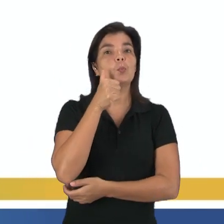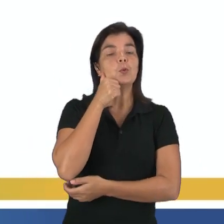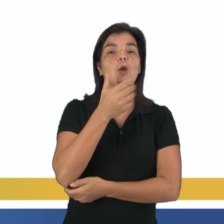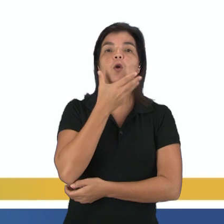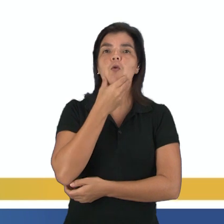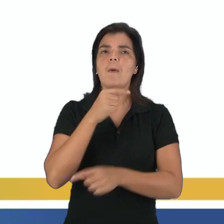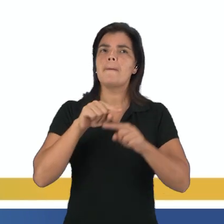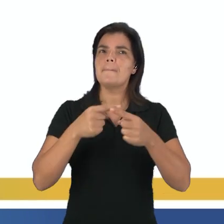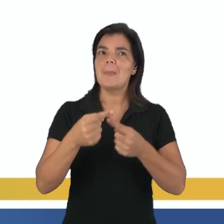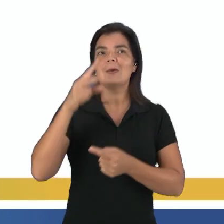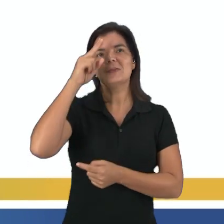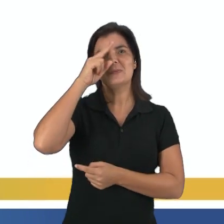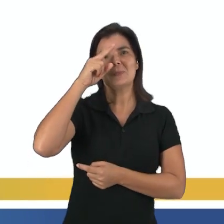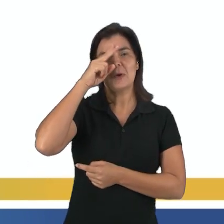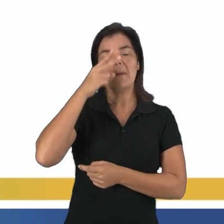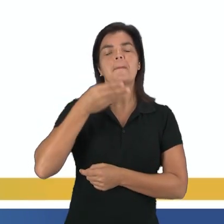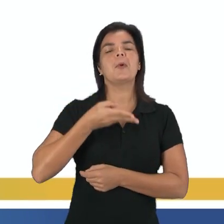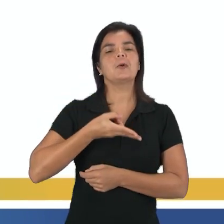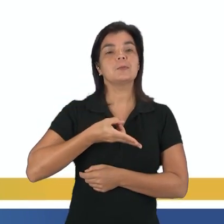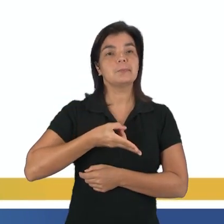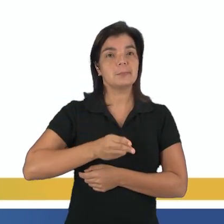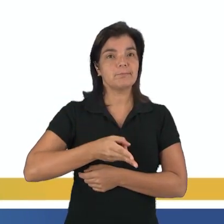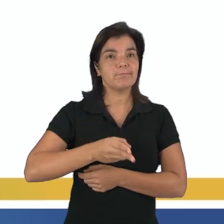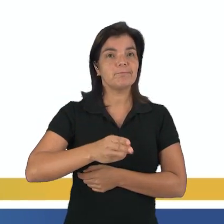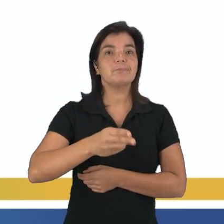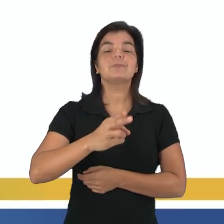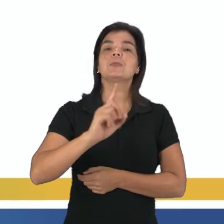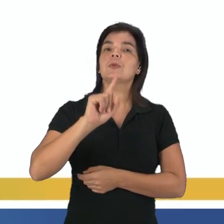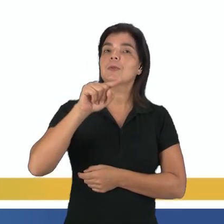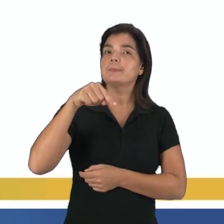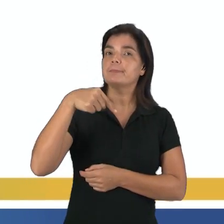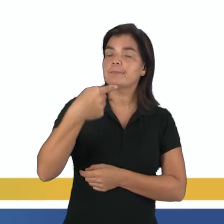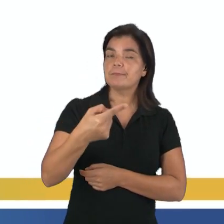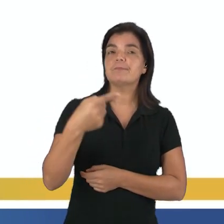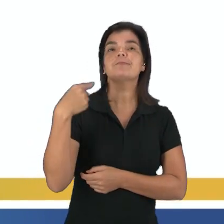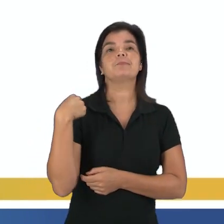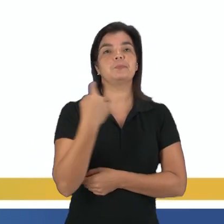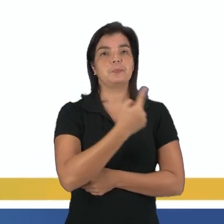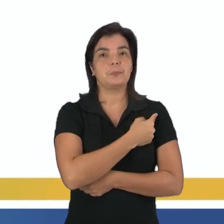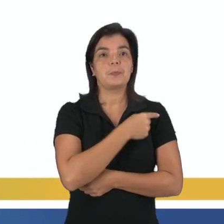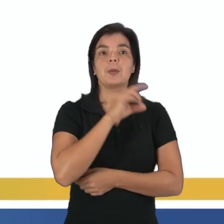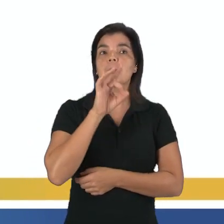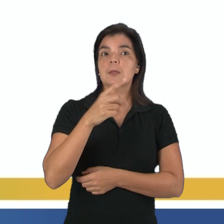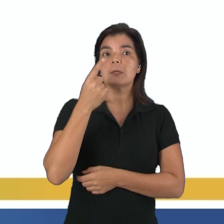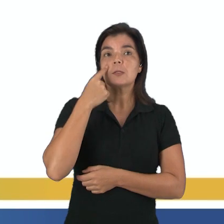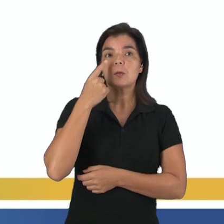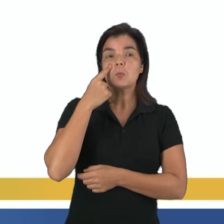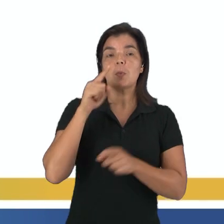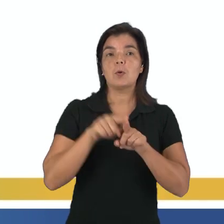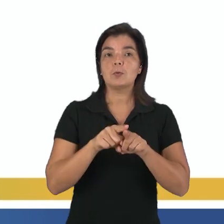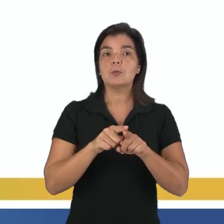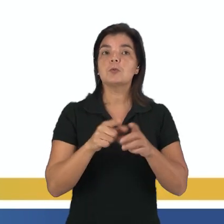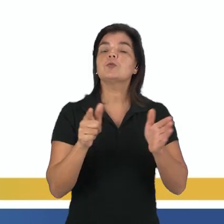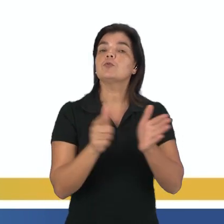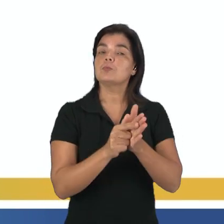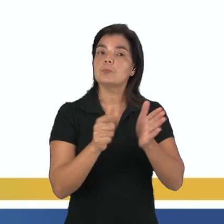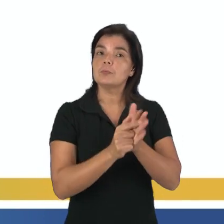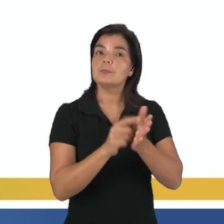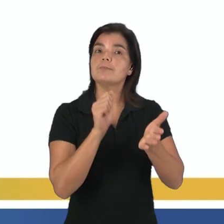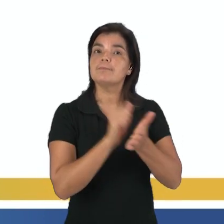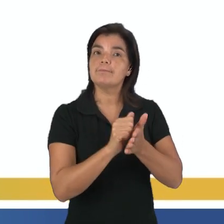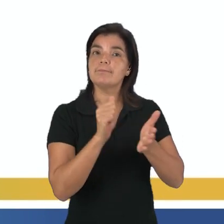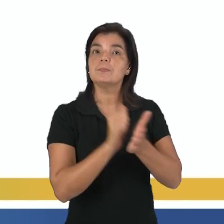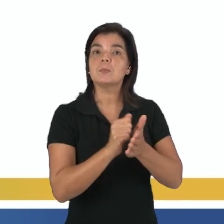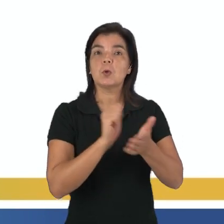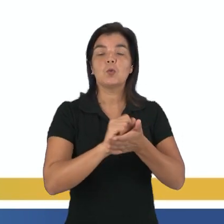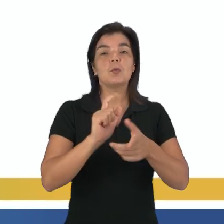homem. Mas as histórias podem durar depois de nós. Basta que sejam postas em folhas